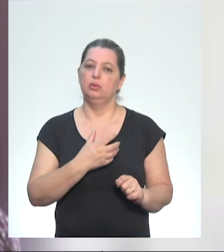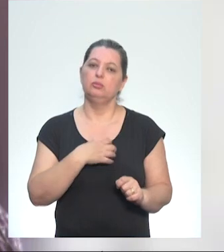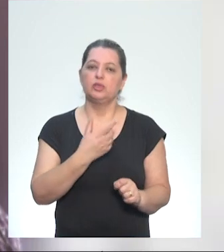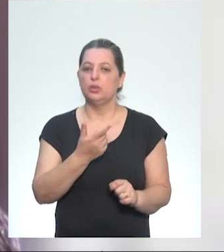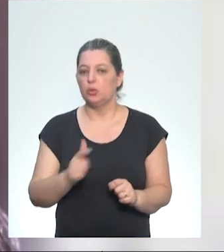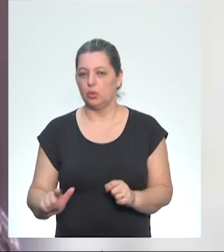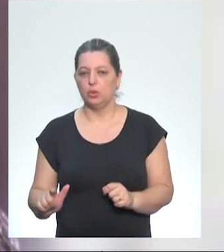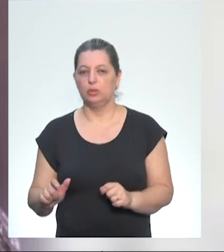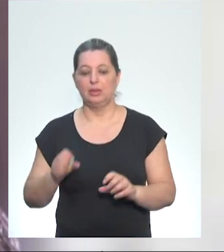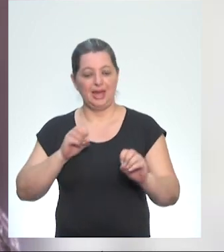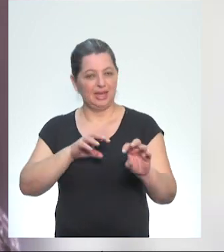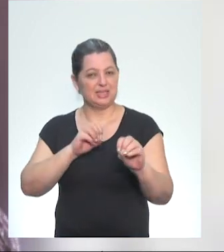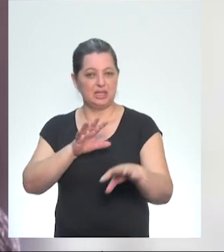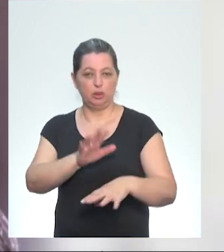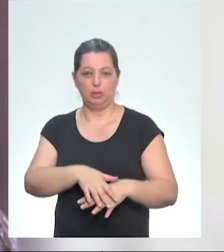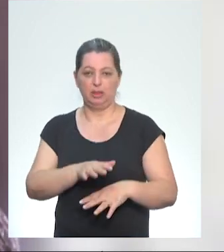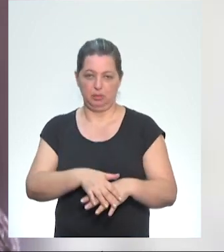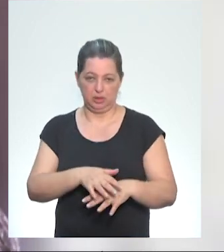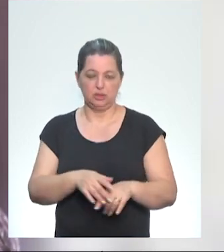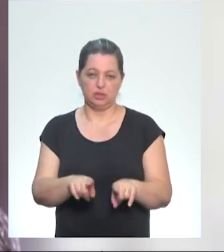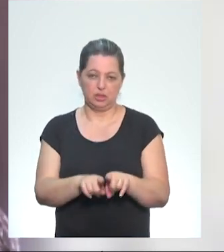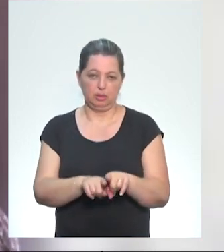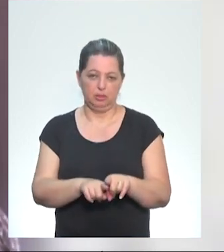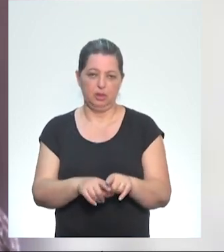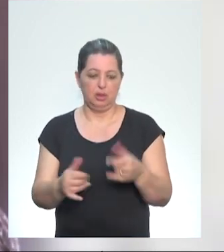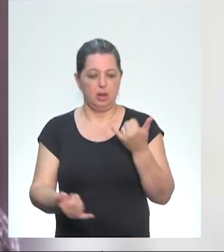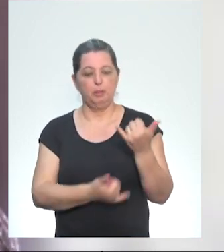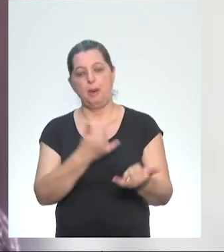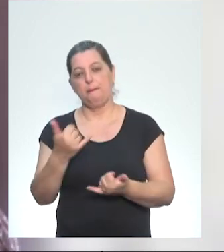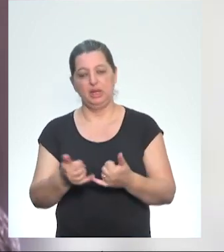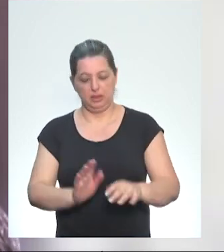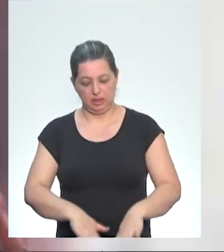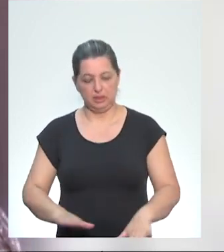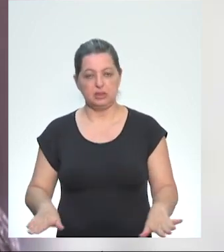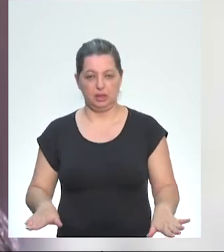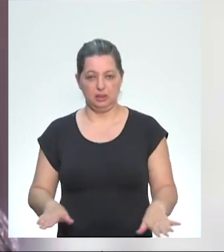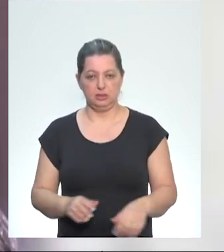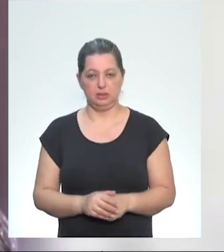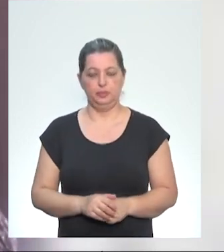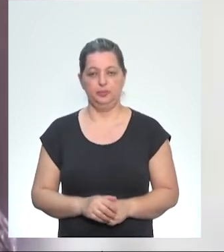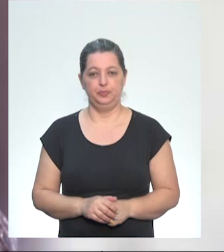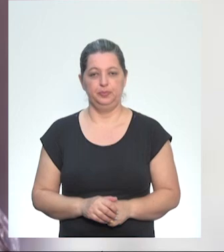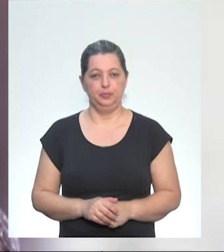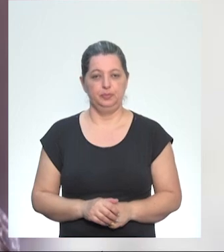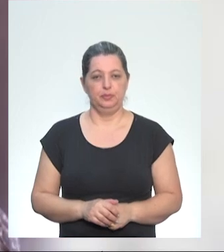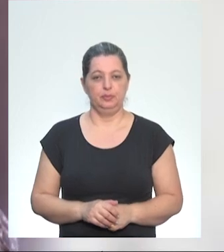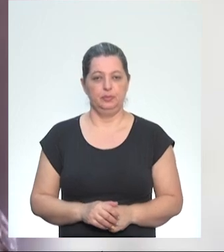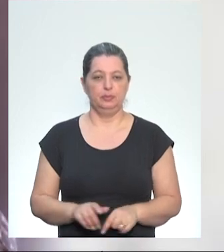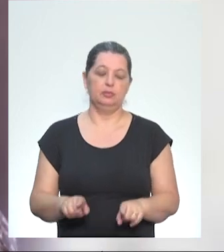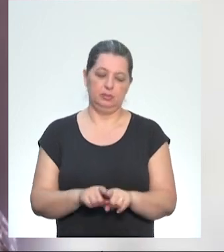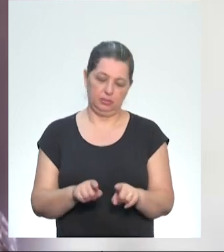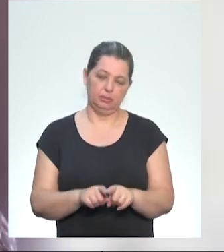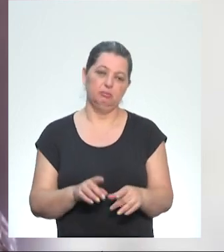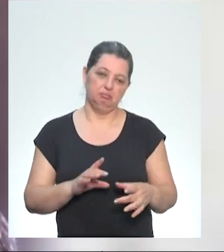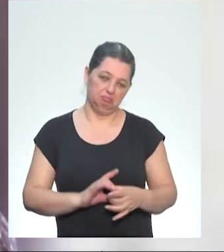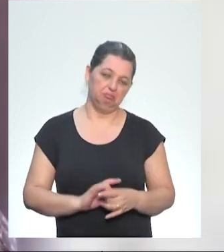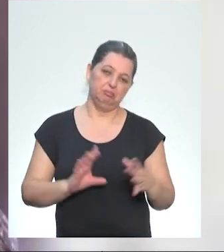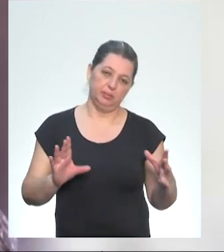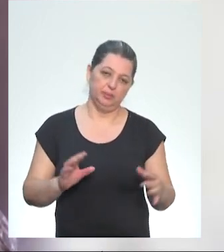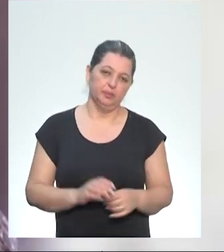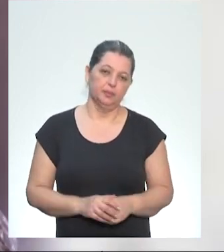ensinando matemática, estar fazendo um jogo aí com os pequenos e de estar descolonizando a mente, né? Como ela